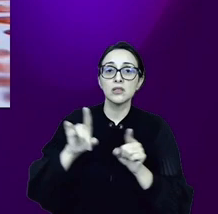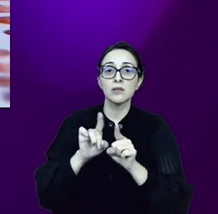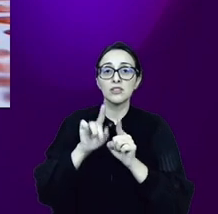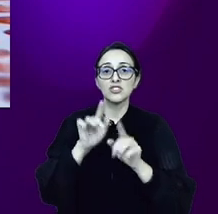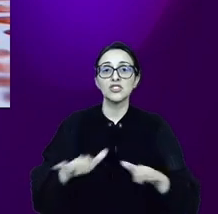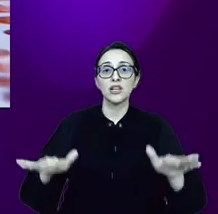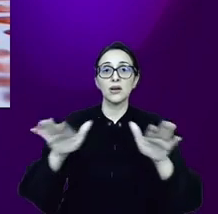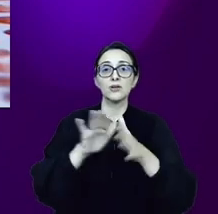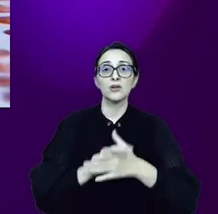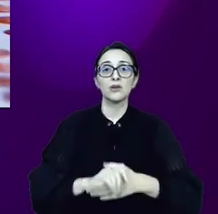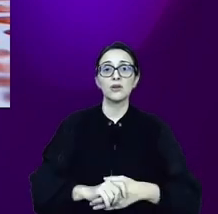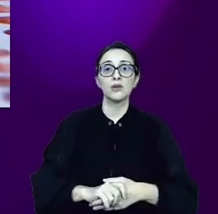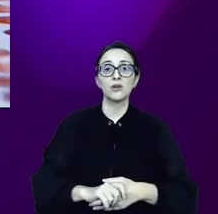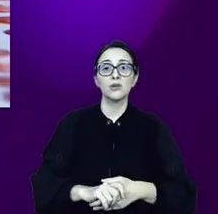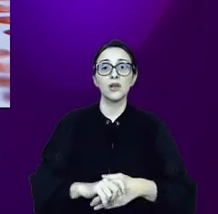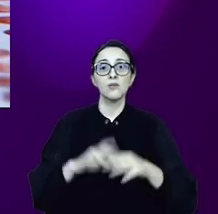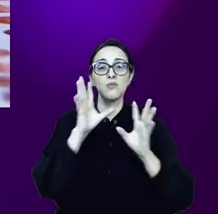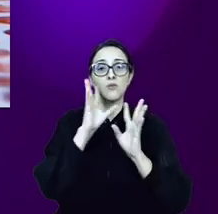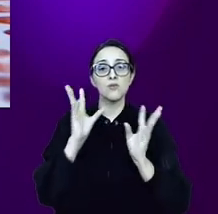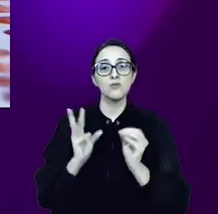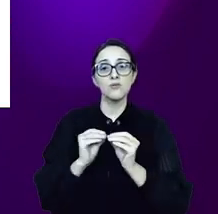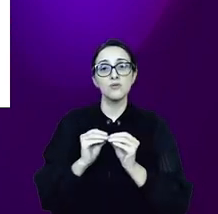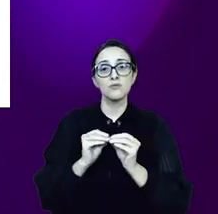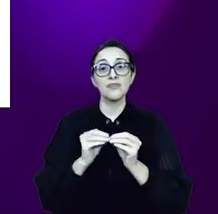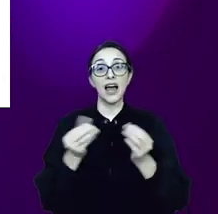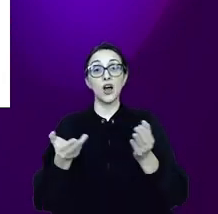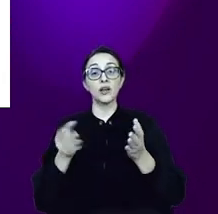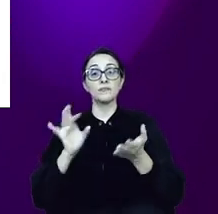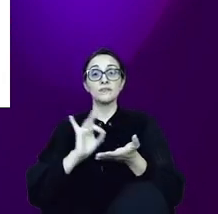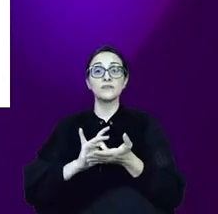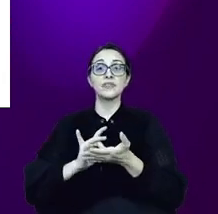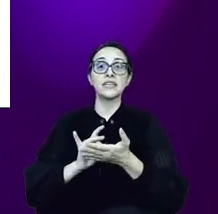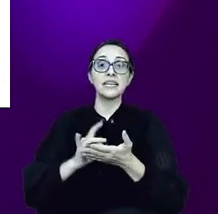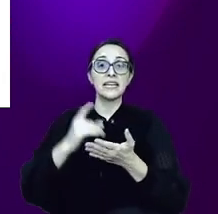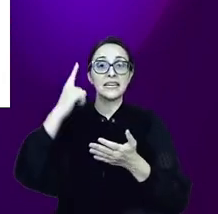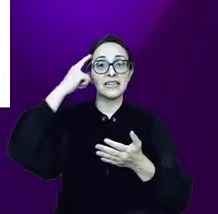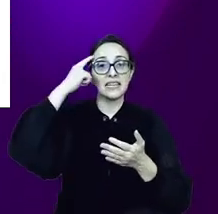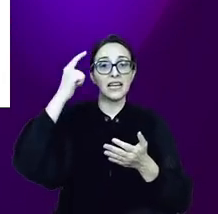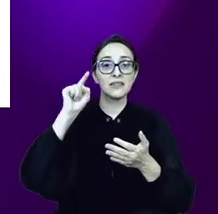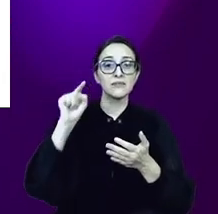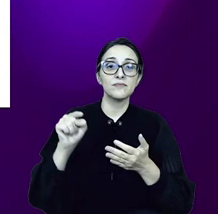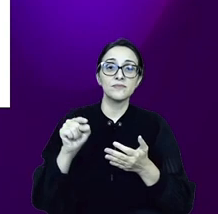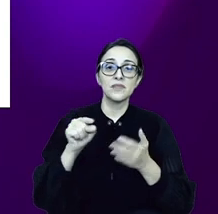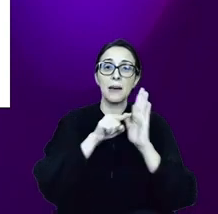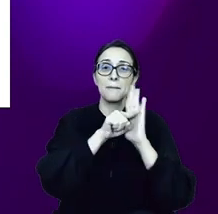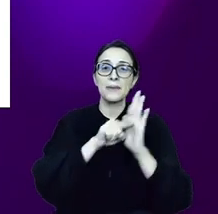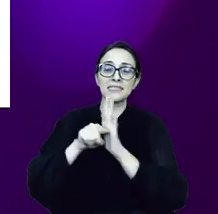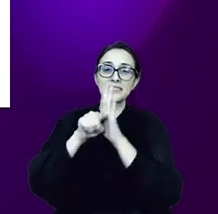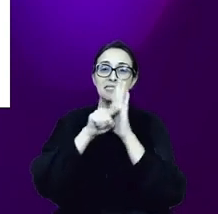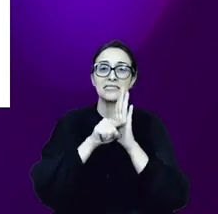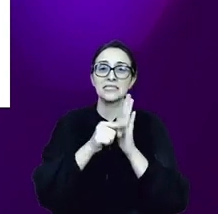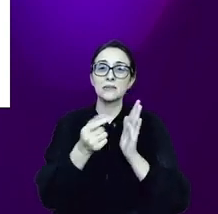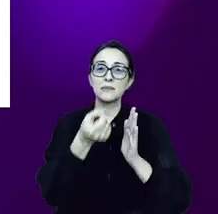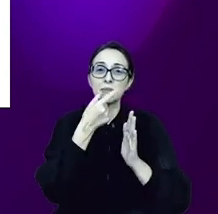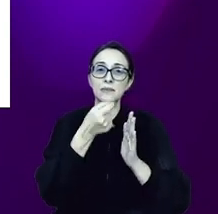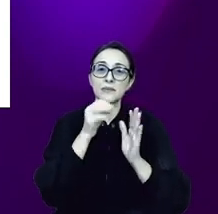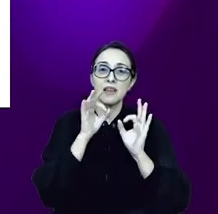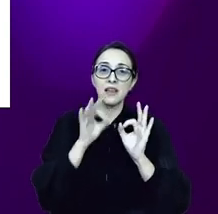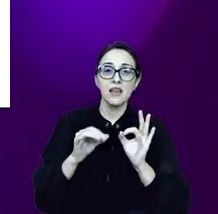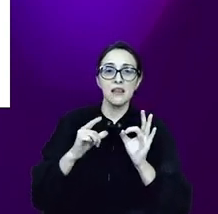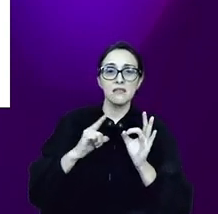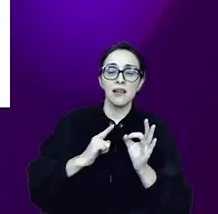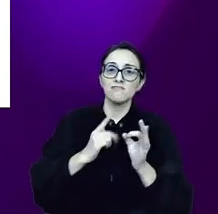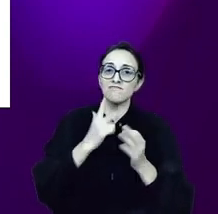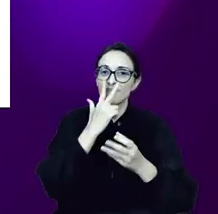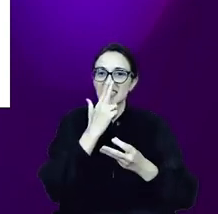gerais. Para finalizar, como mudar essa realidade, a ideia as pesquisas em termos de medicações têm